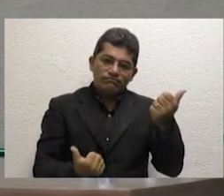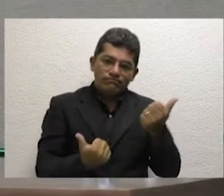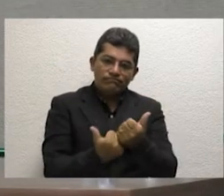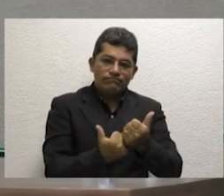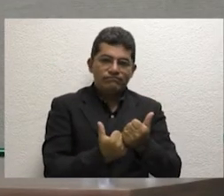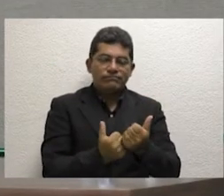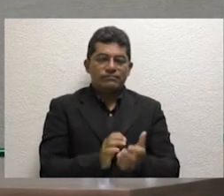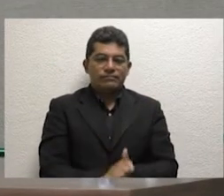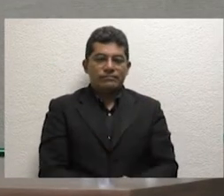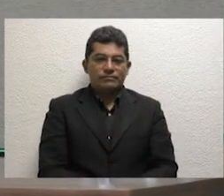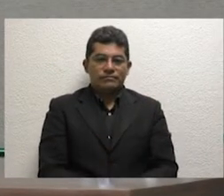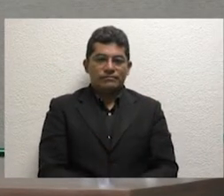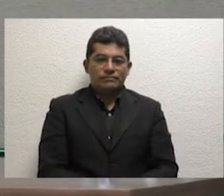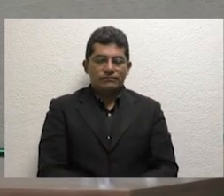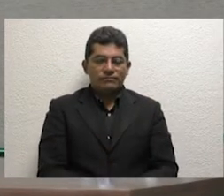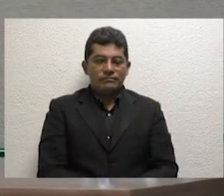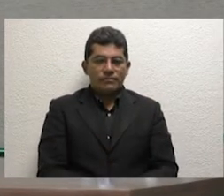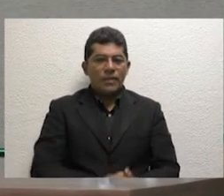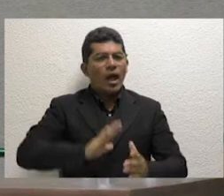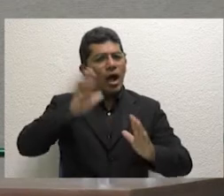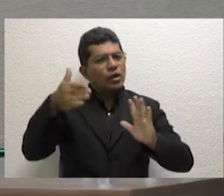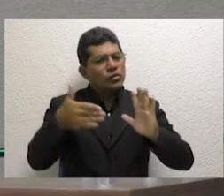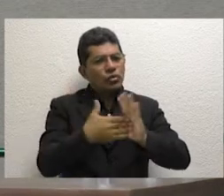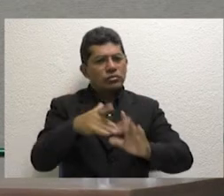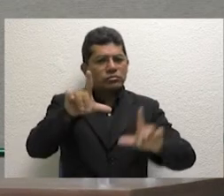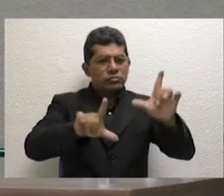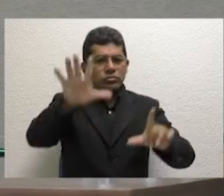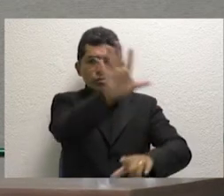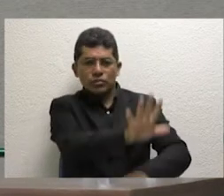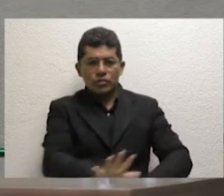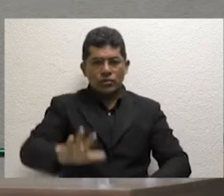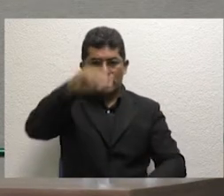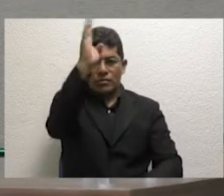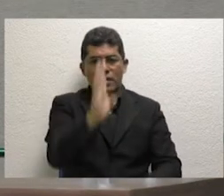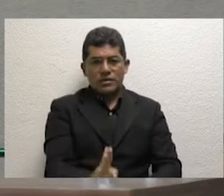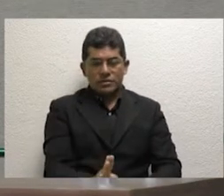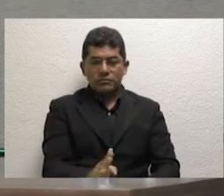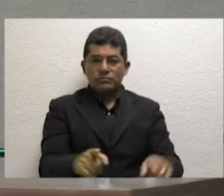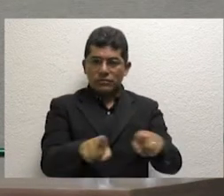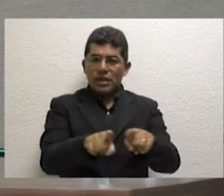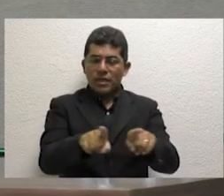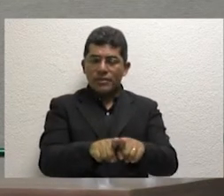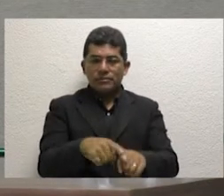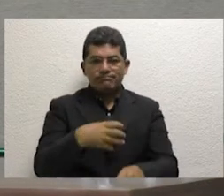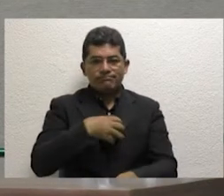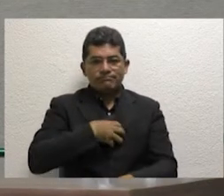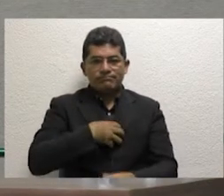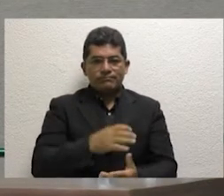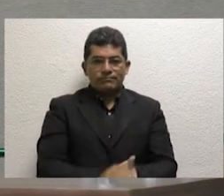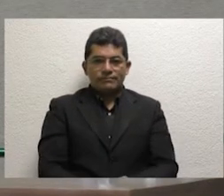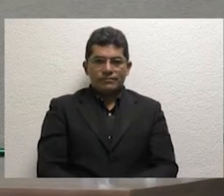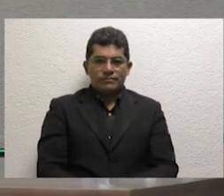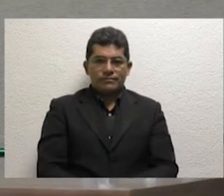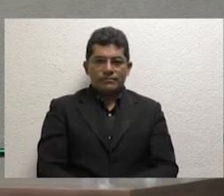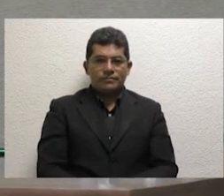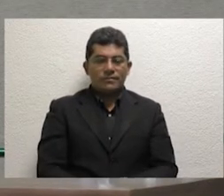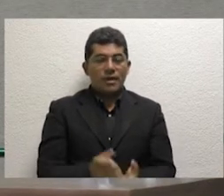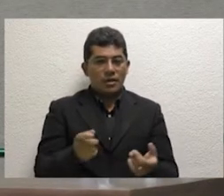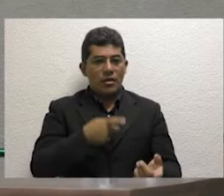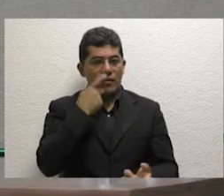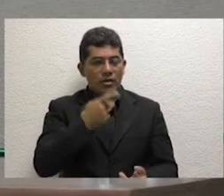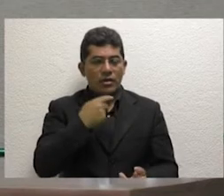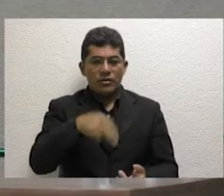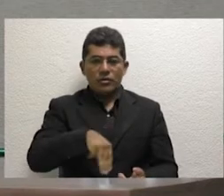a toda a imprensa brasileira e lamentar que os ministros Dias Toffoli